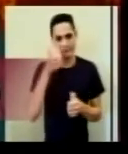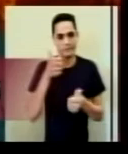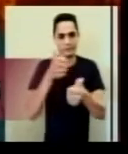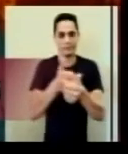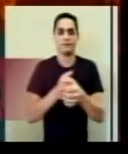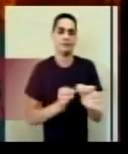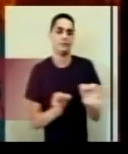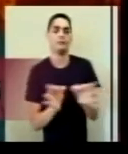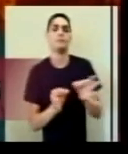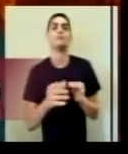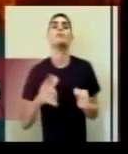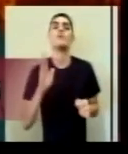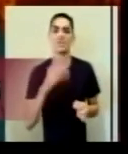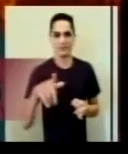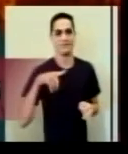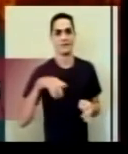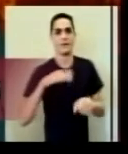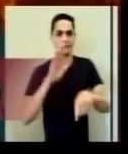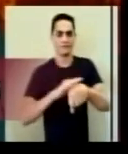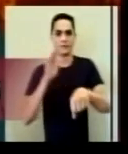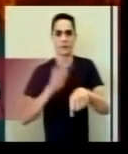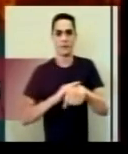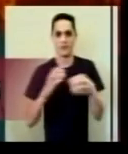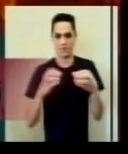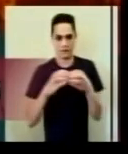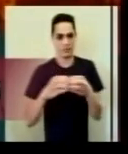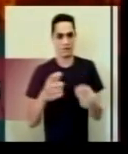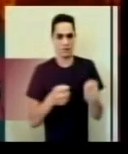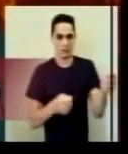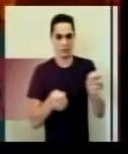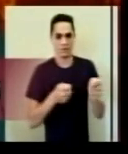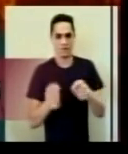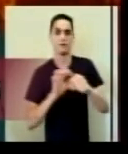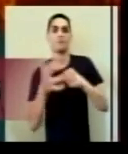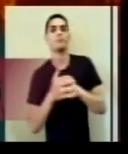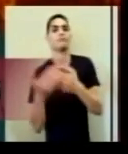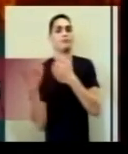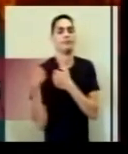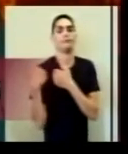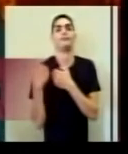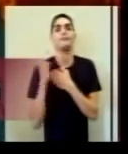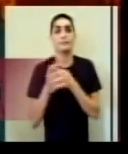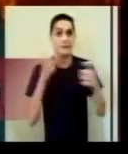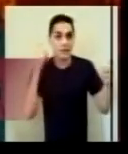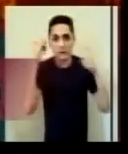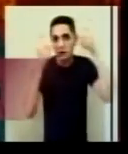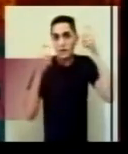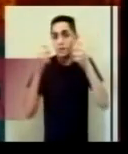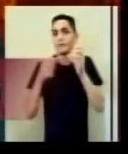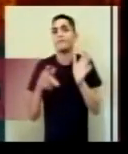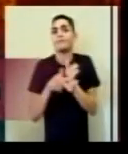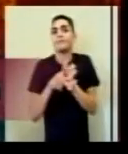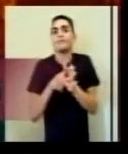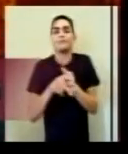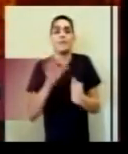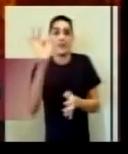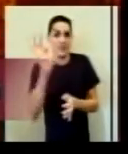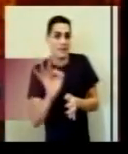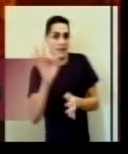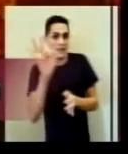não se arrepende de ter seguido este projeto. Existiu momentos em que o comitê